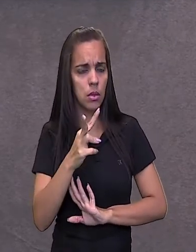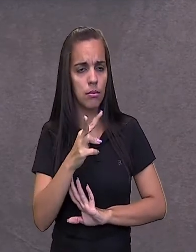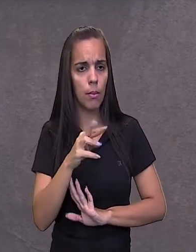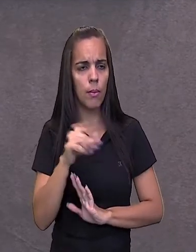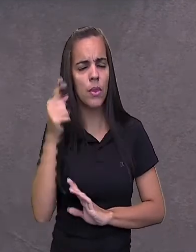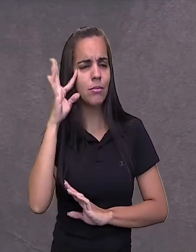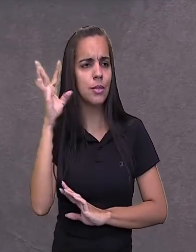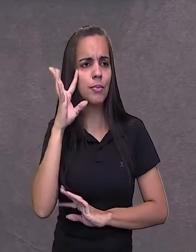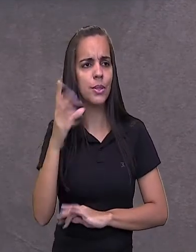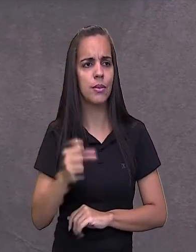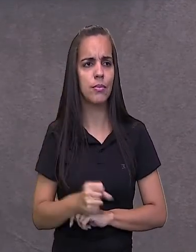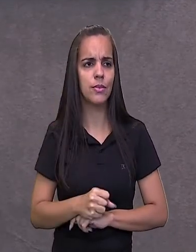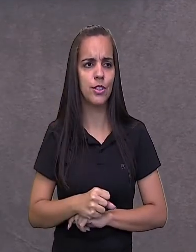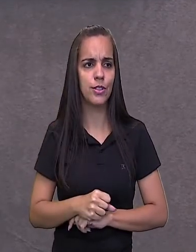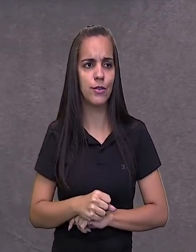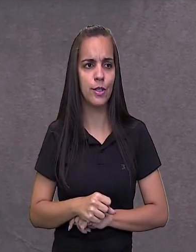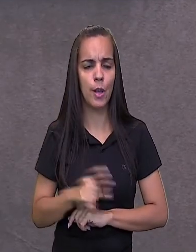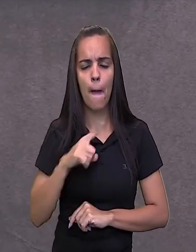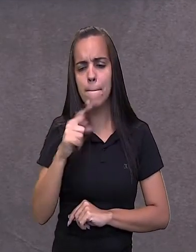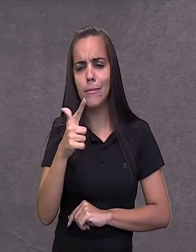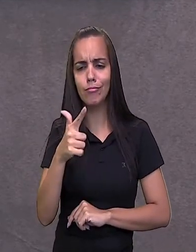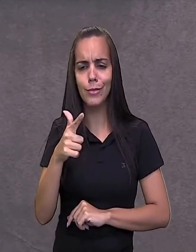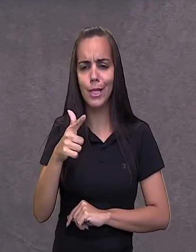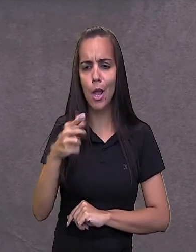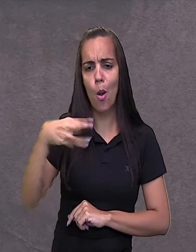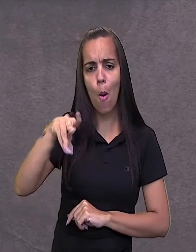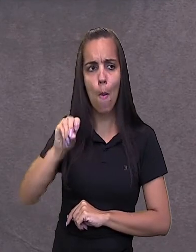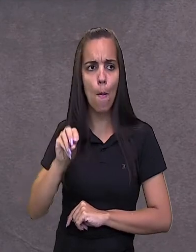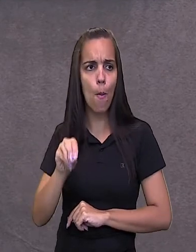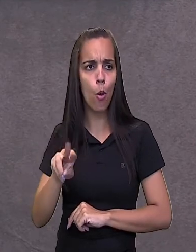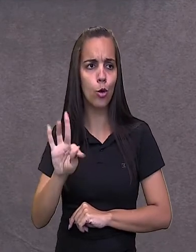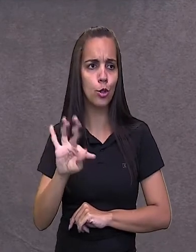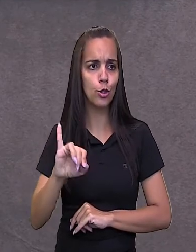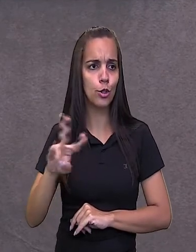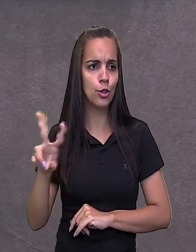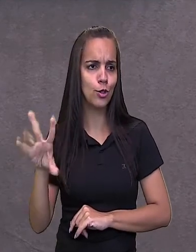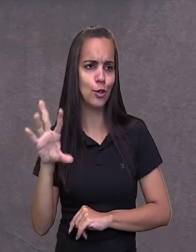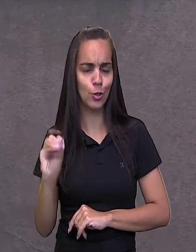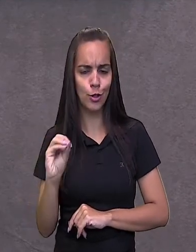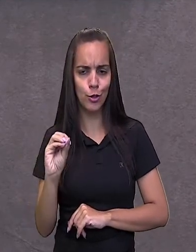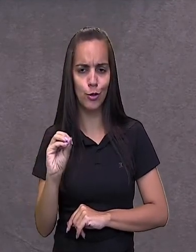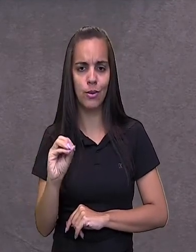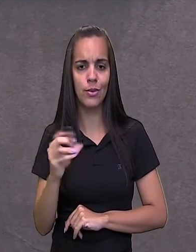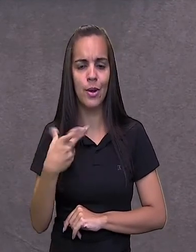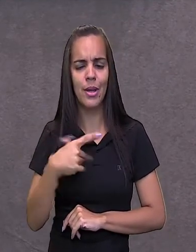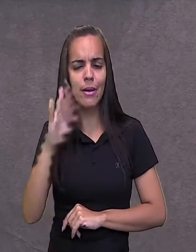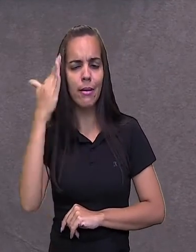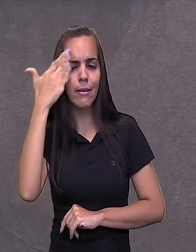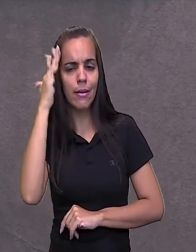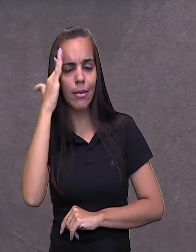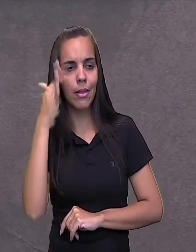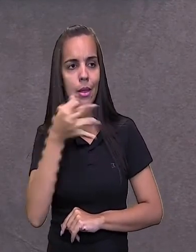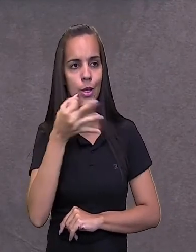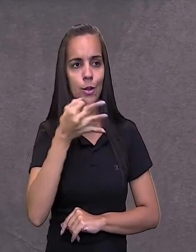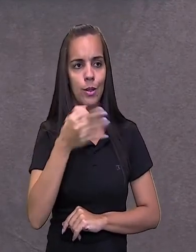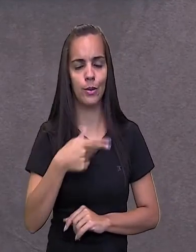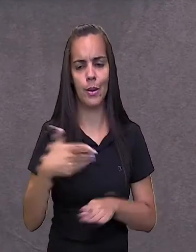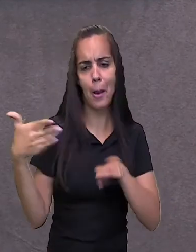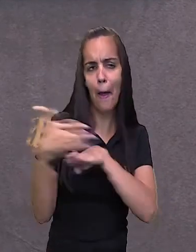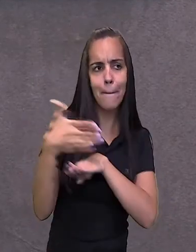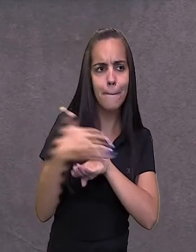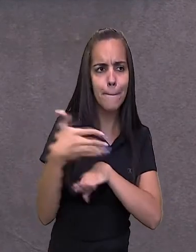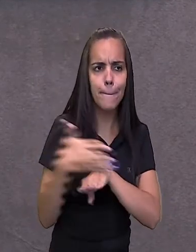pensa assim? Para tudo tem um motivo, não é mesmo? Tem um significado. É estar ciente do seu posicionamento,